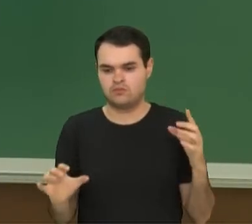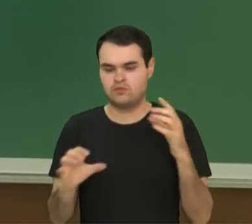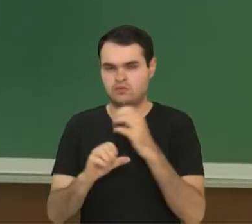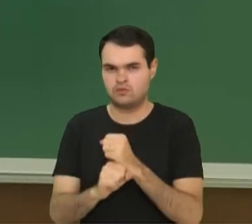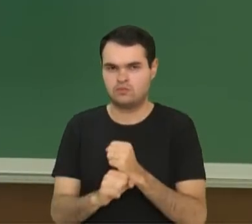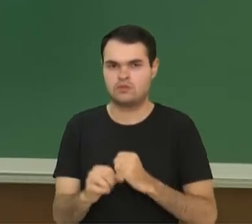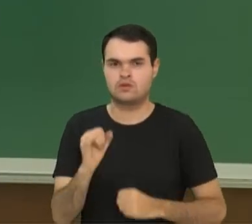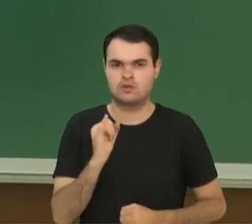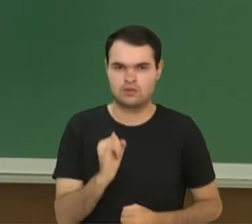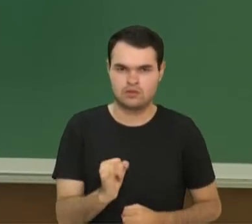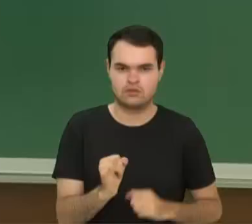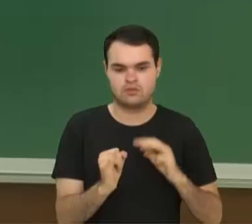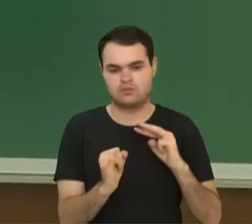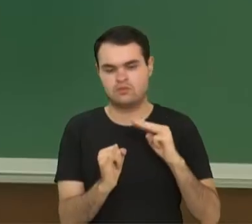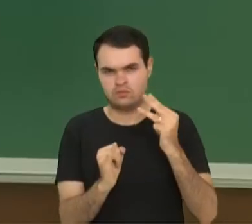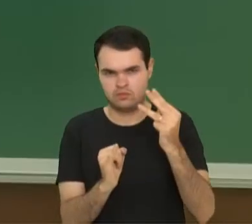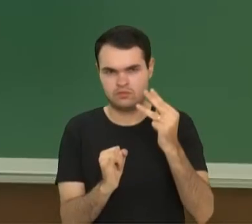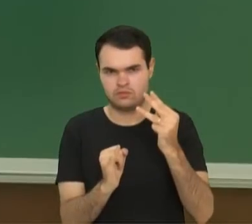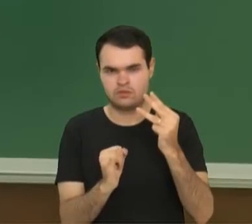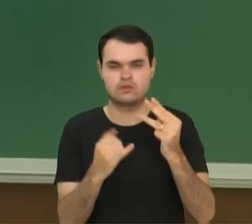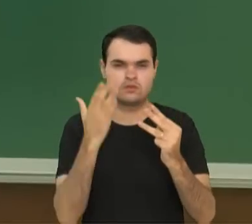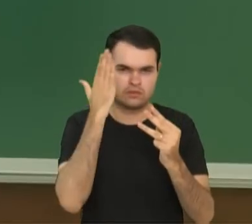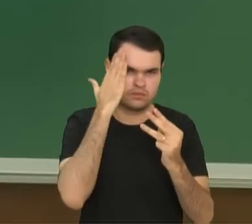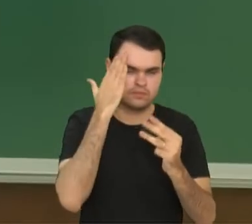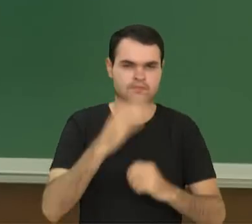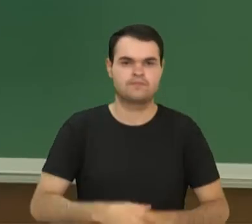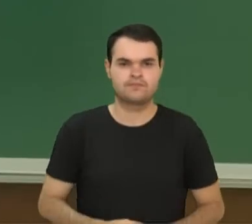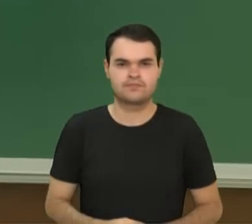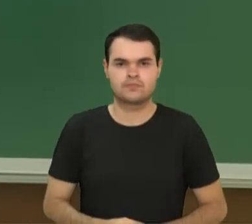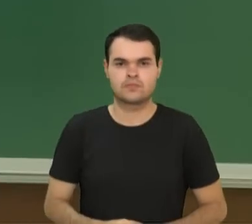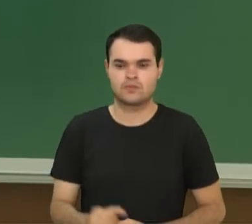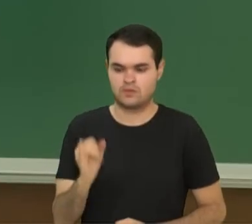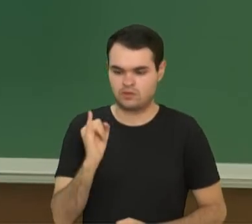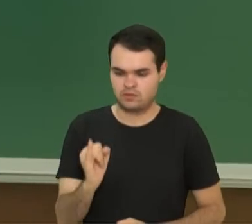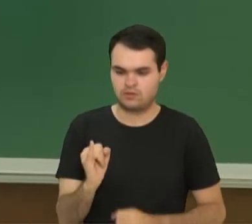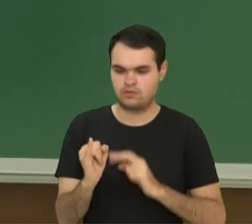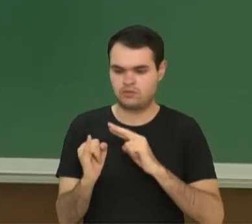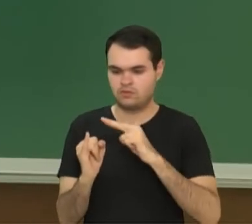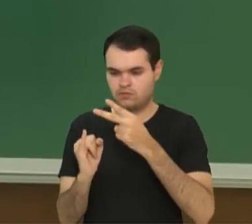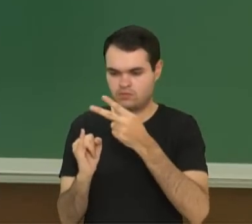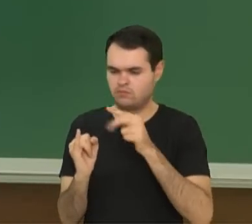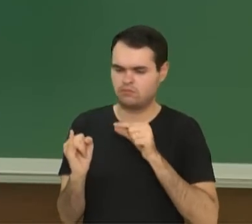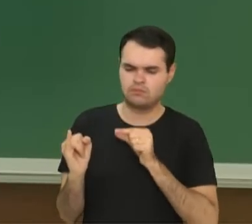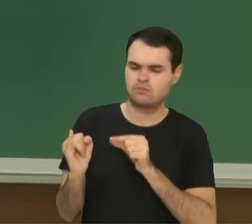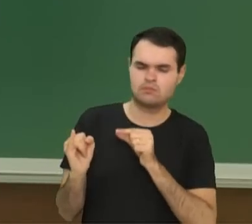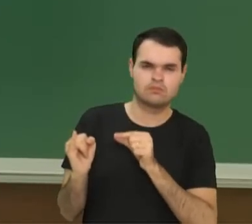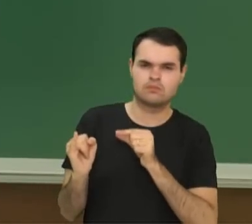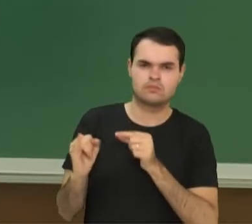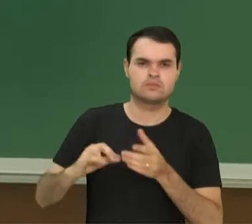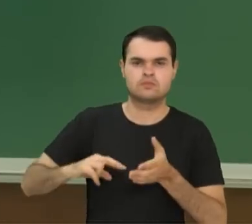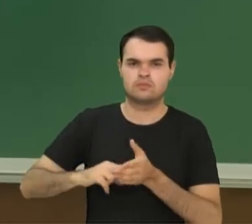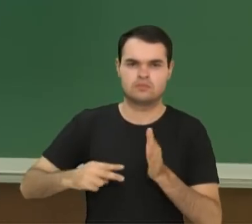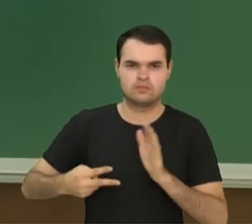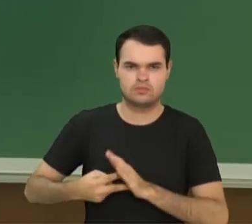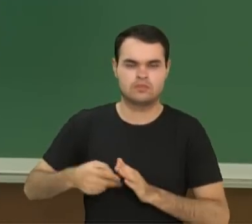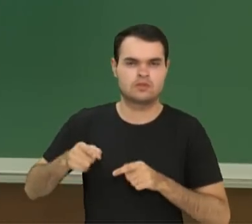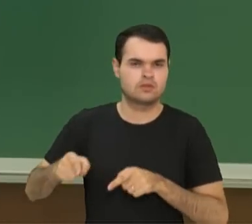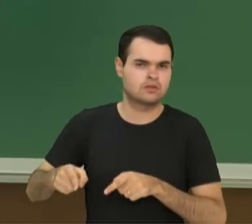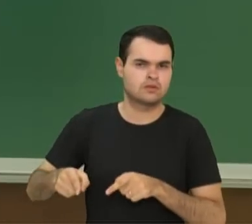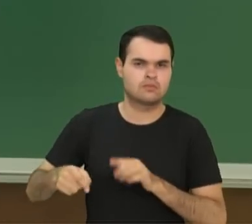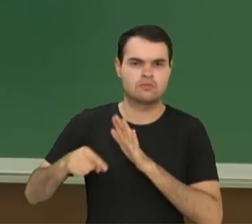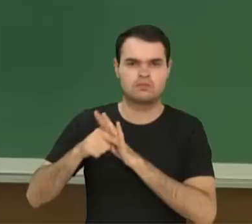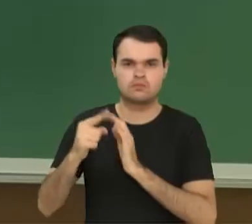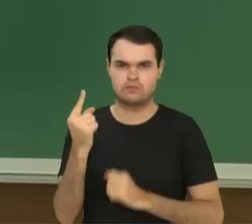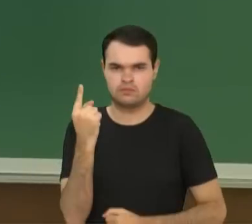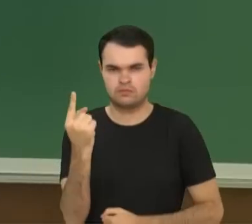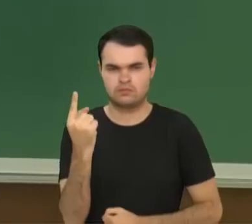dois dá o i ao cubo que eu quero saber aqui. O i ao quadrado, por sua vez, significa que ele vale